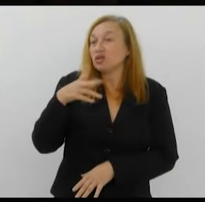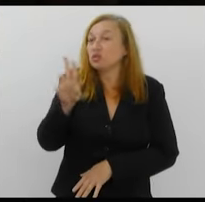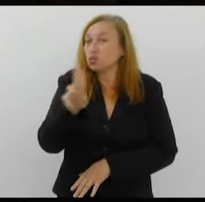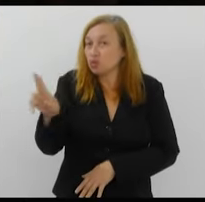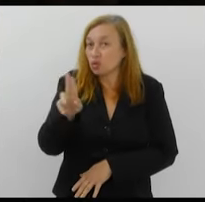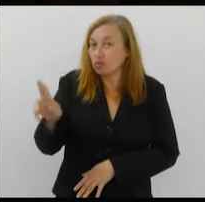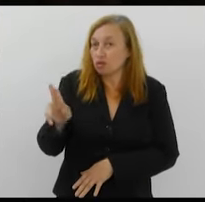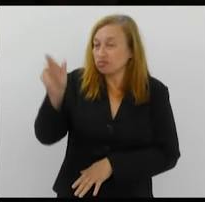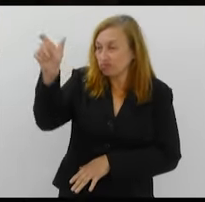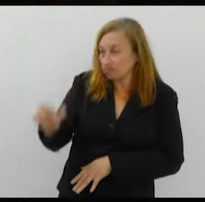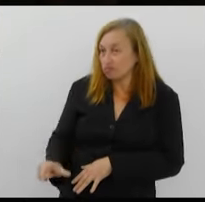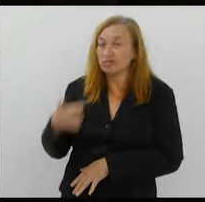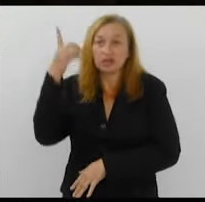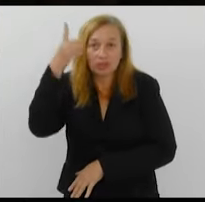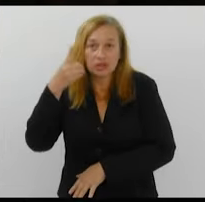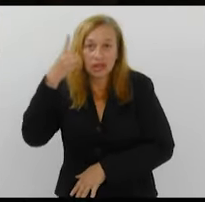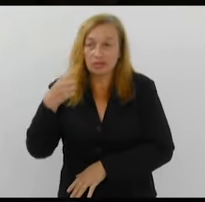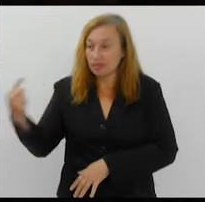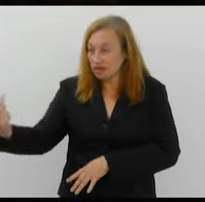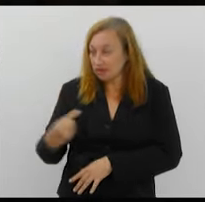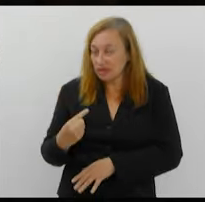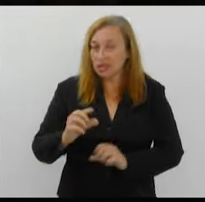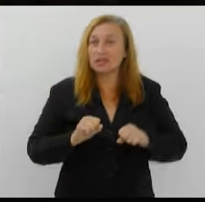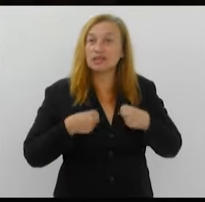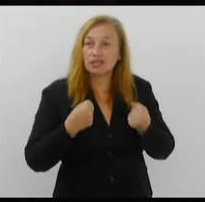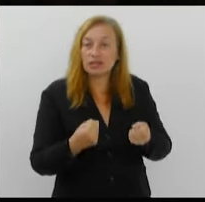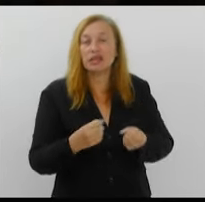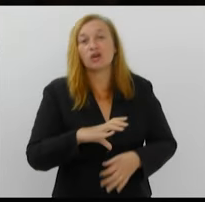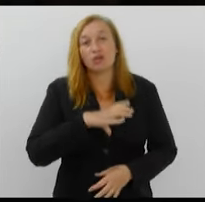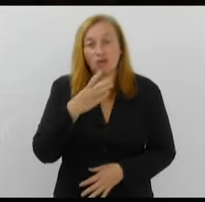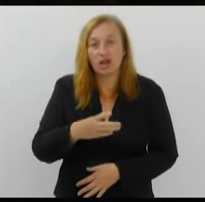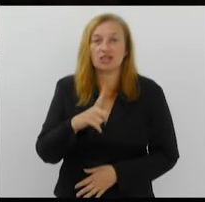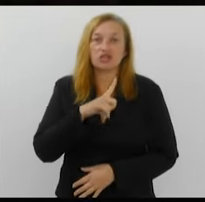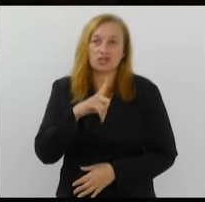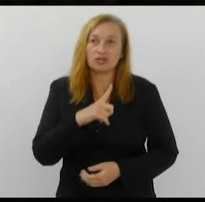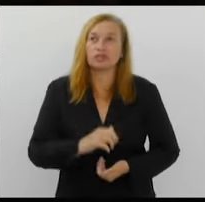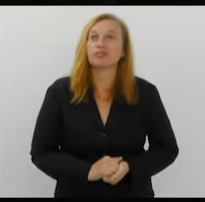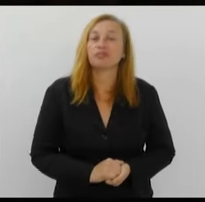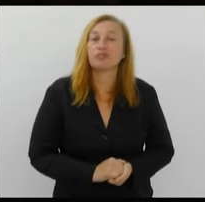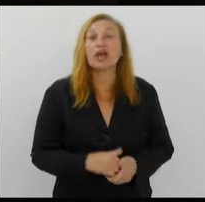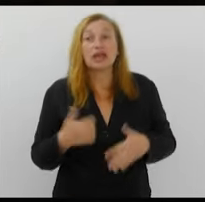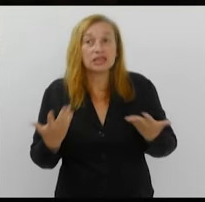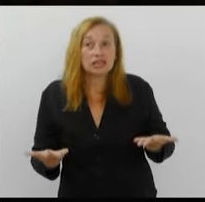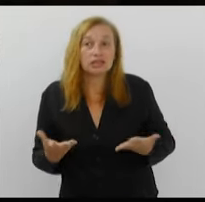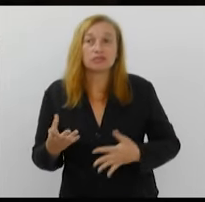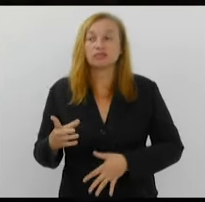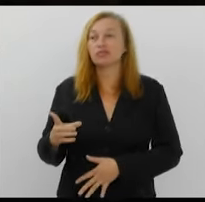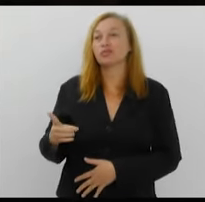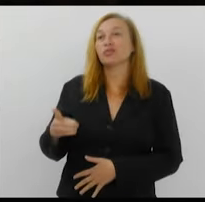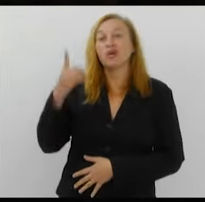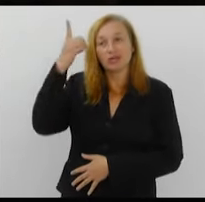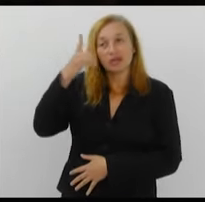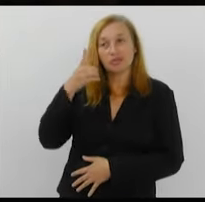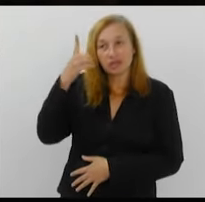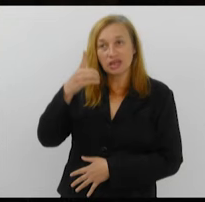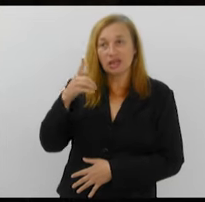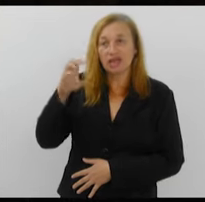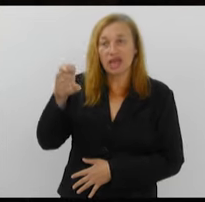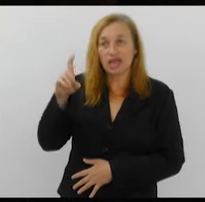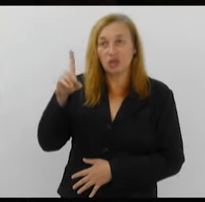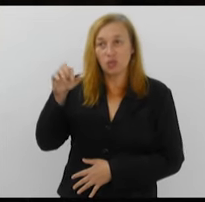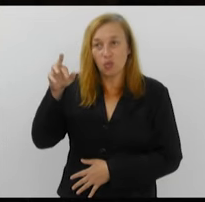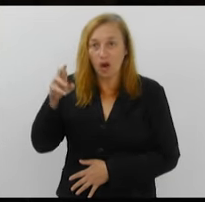Gaiato para que ele possa vir se defender, se tiver coragem, evidentemente. Então, senhor Eduardo Cavalieri, já que o senhor